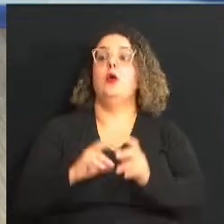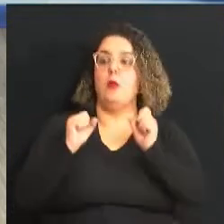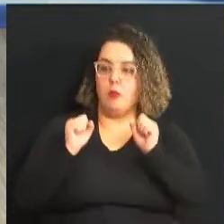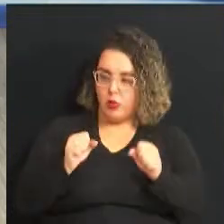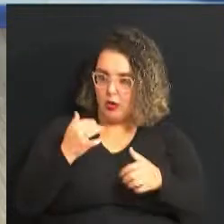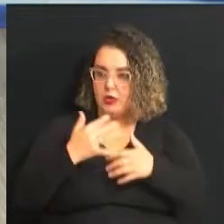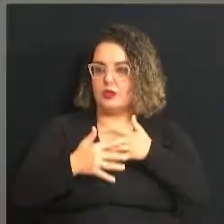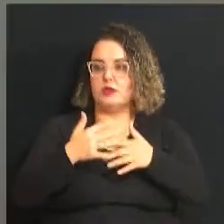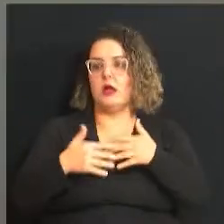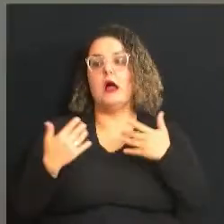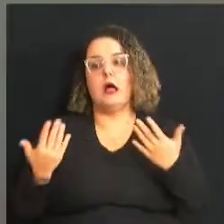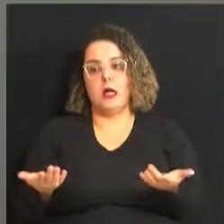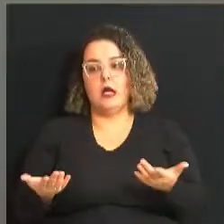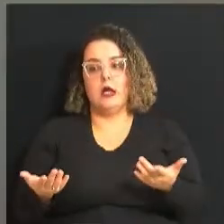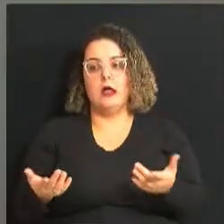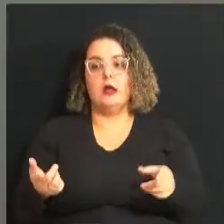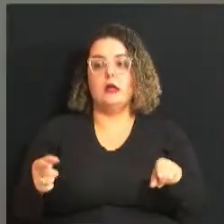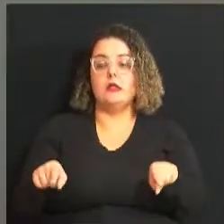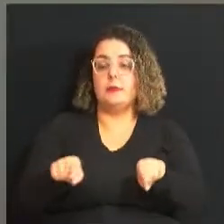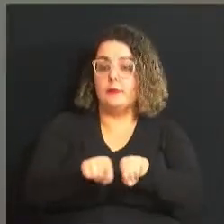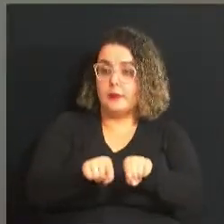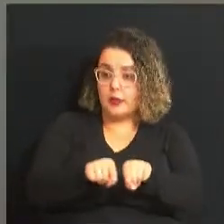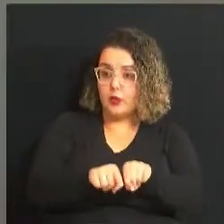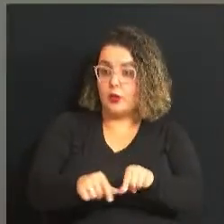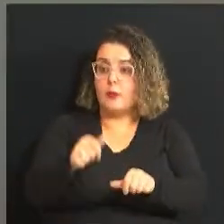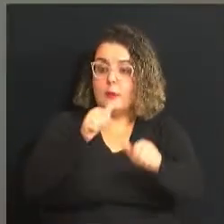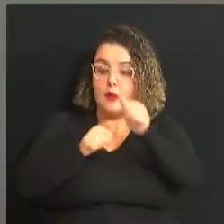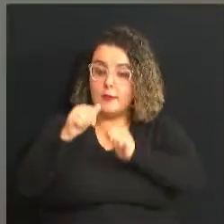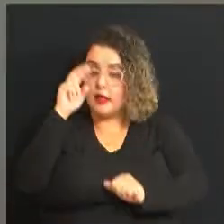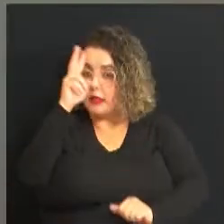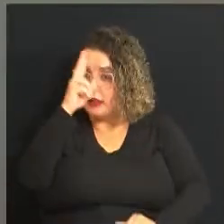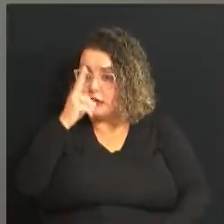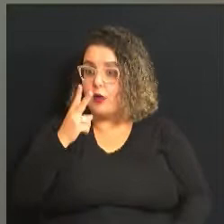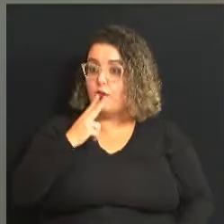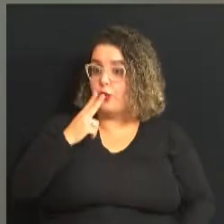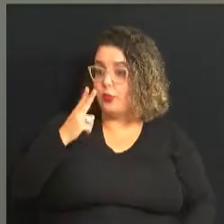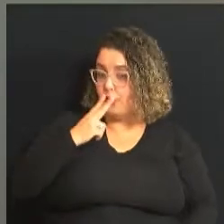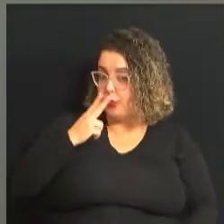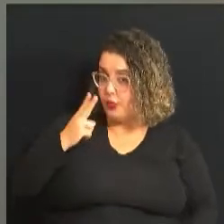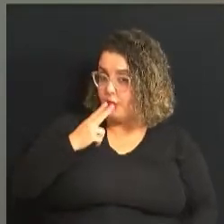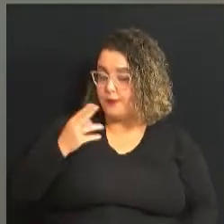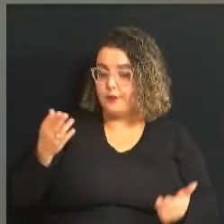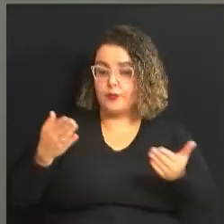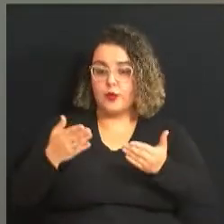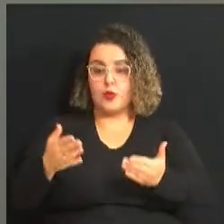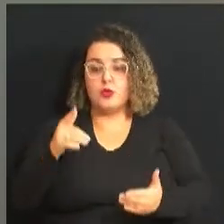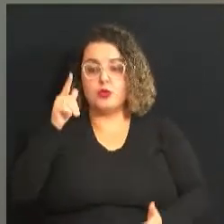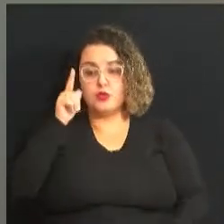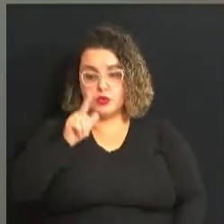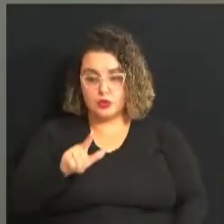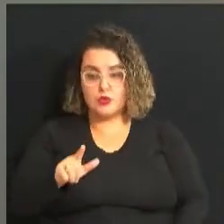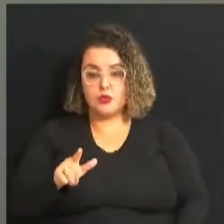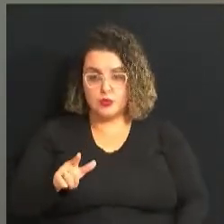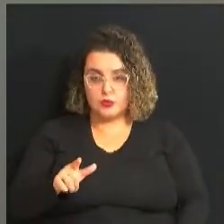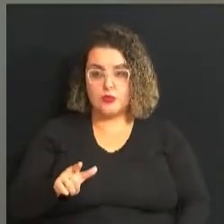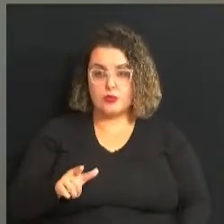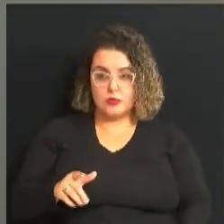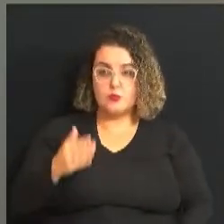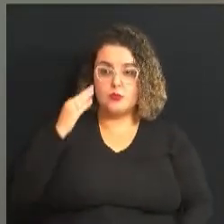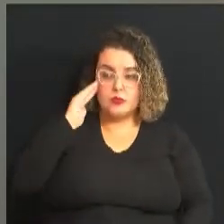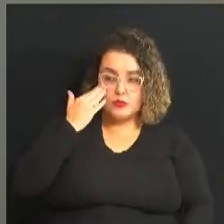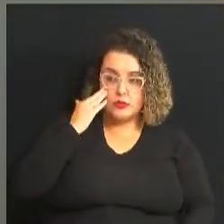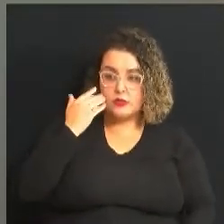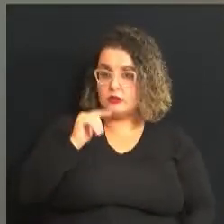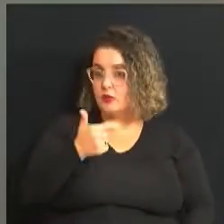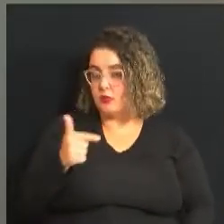Pode atrapalhar. Tanto é que com bebida alcoólica, tabagismo, hoje a gente considera que não existe nível seguro